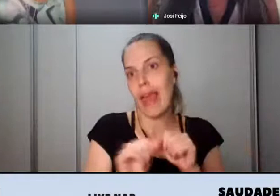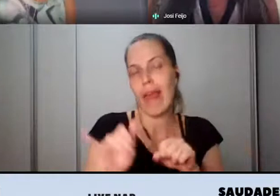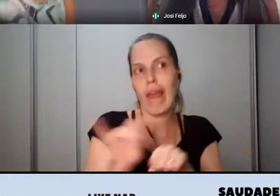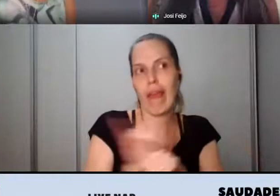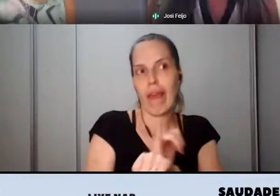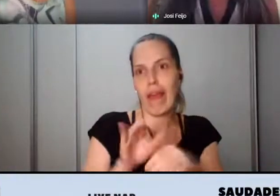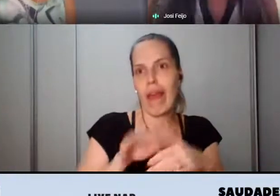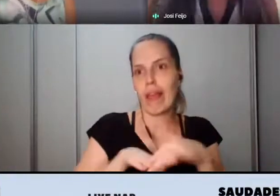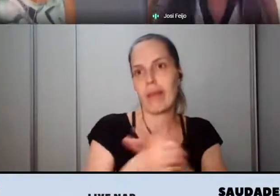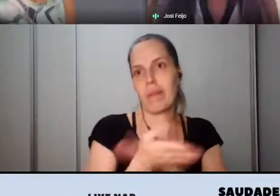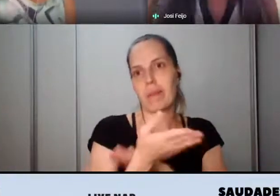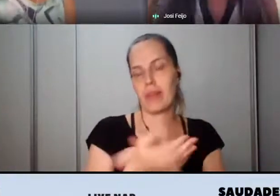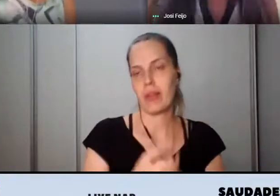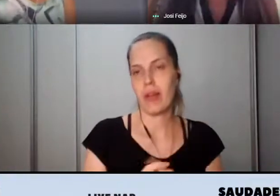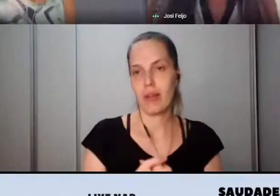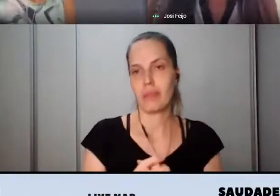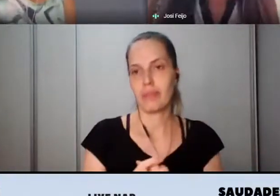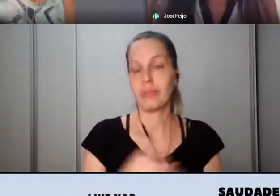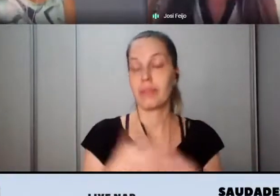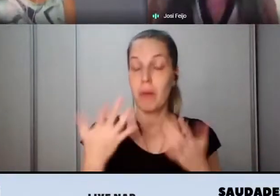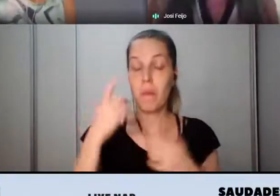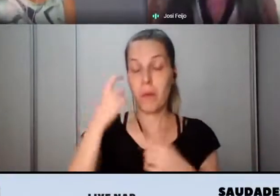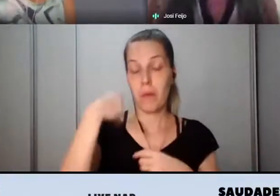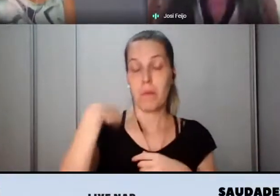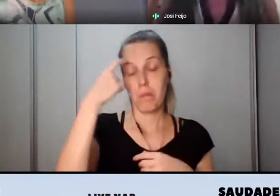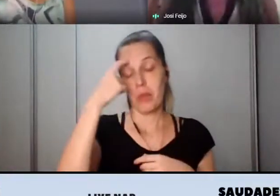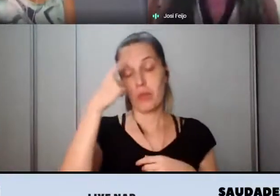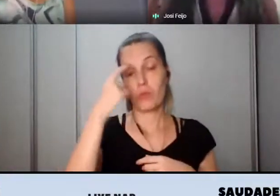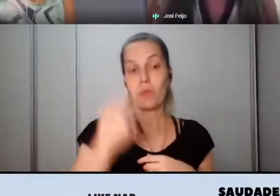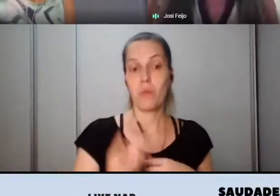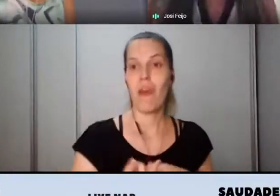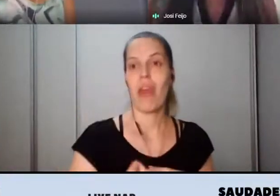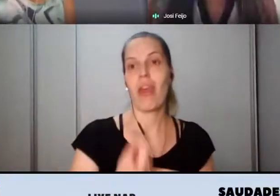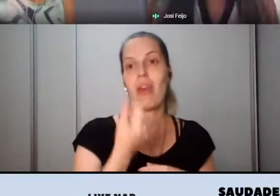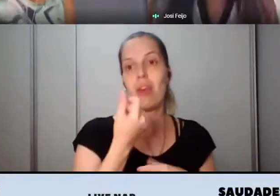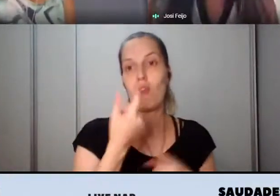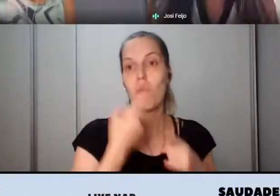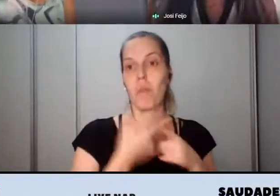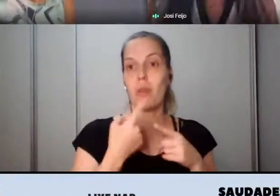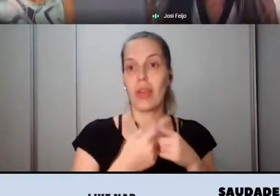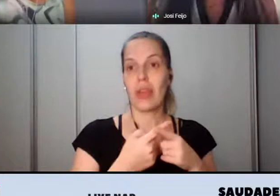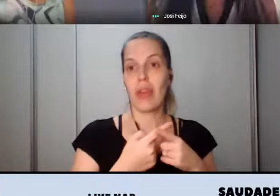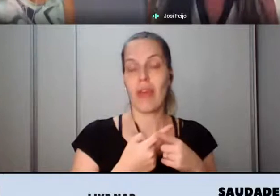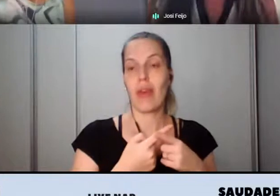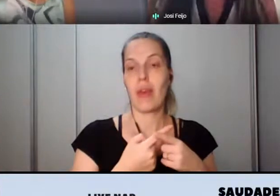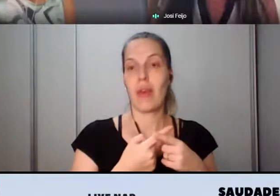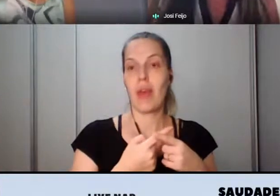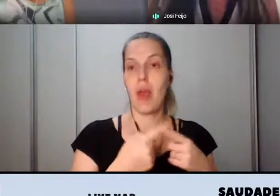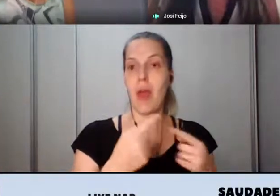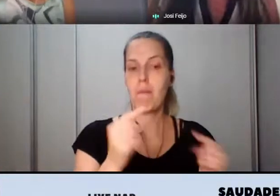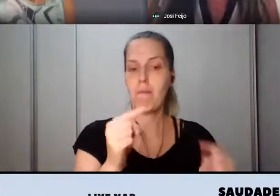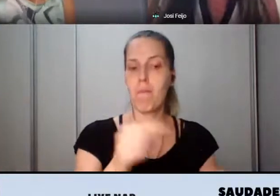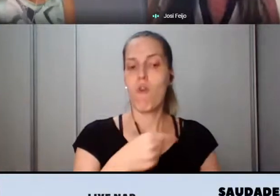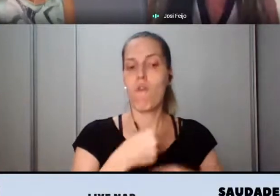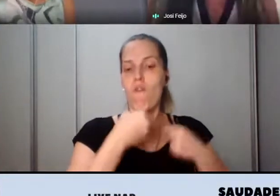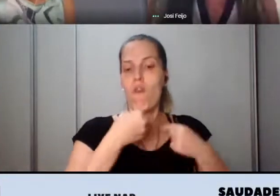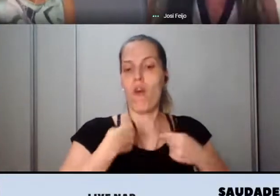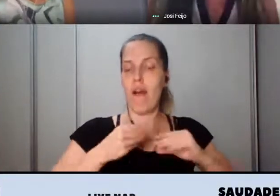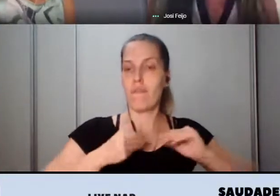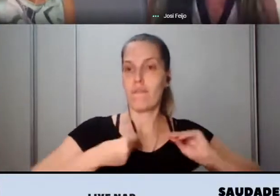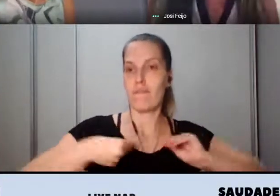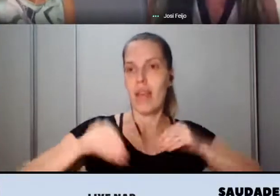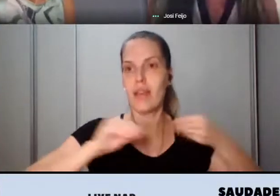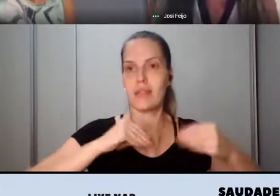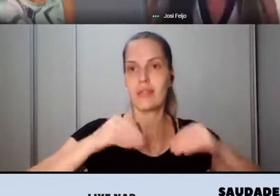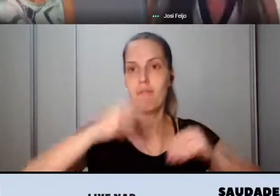muito rico, porque acabou dando mais flexibilidade para que se pudesse pensar, né?